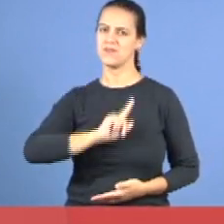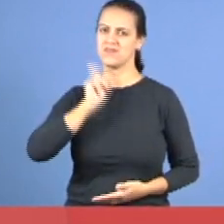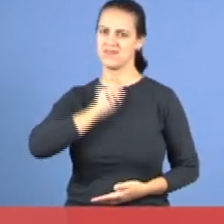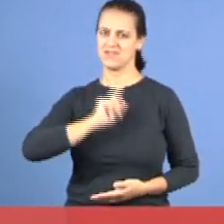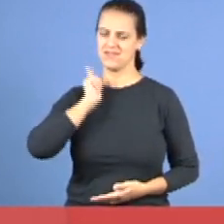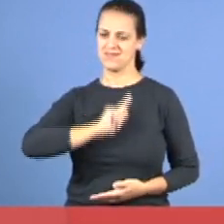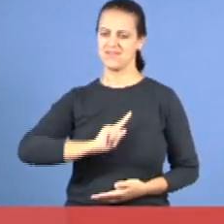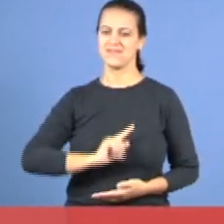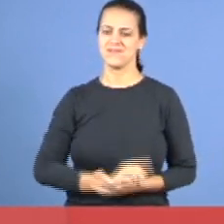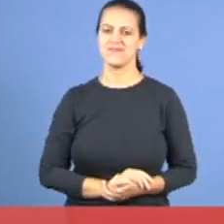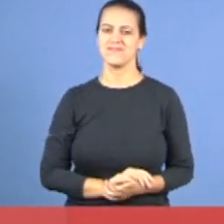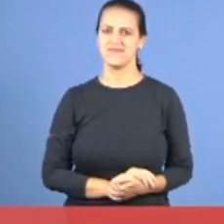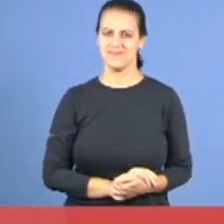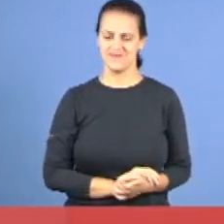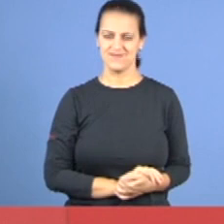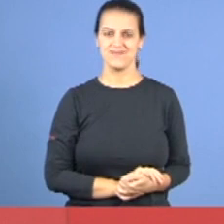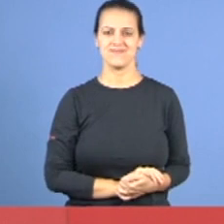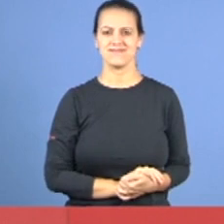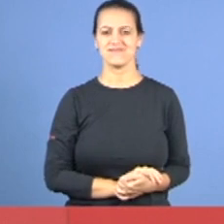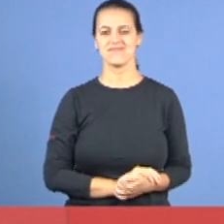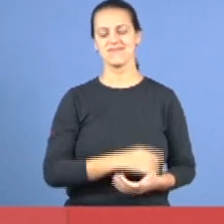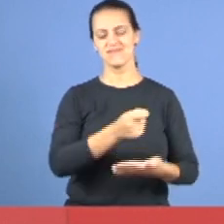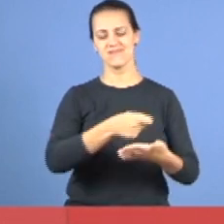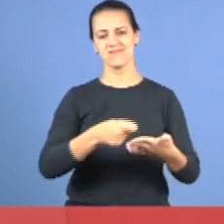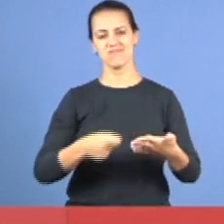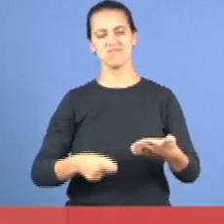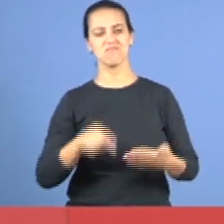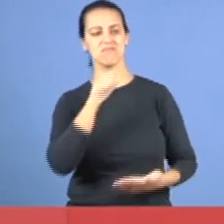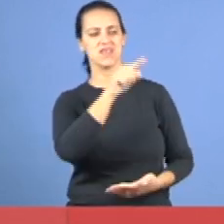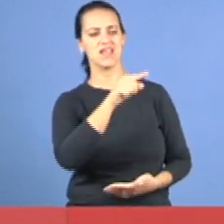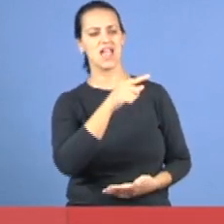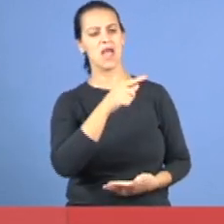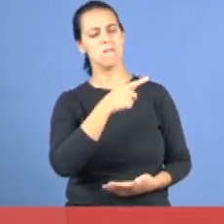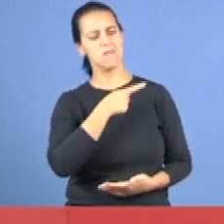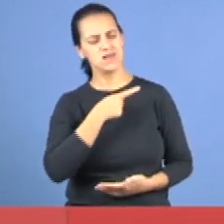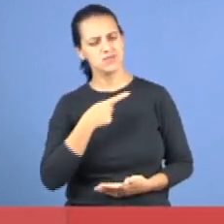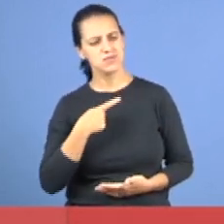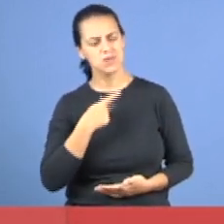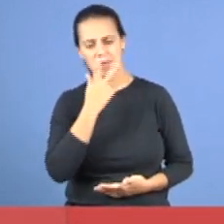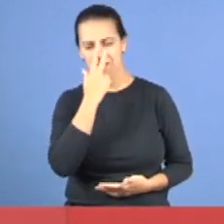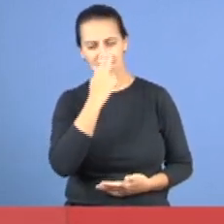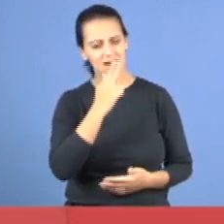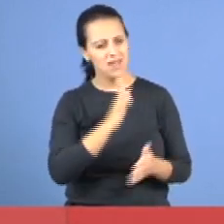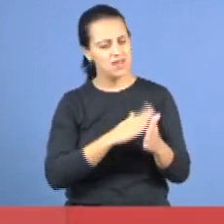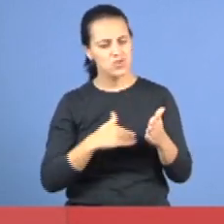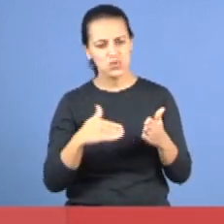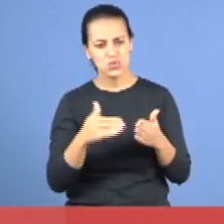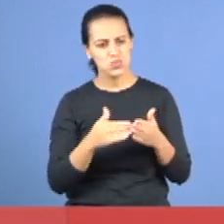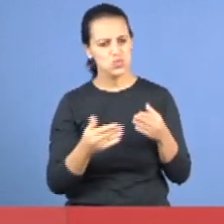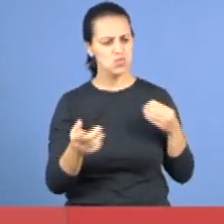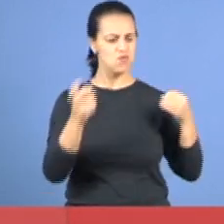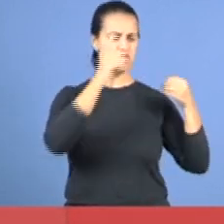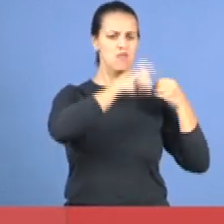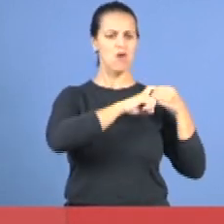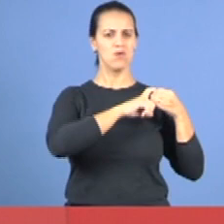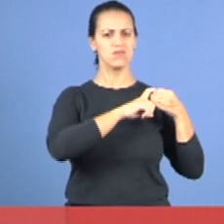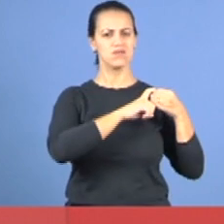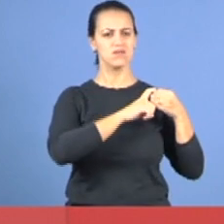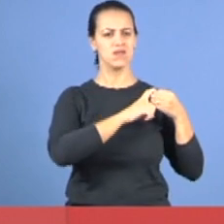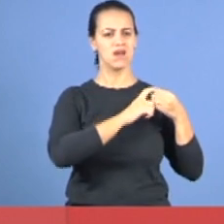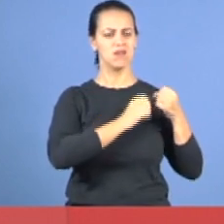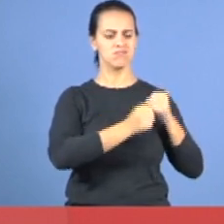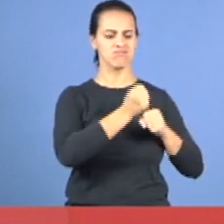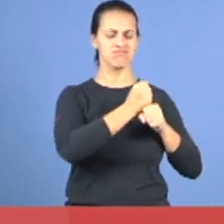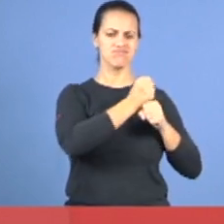do Valadari, esse pastor, parece que tudo voltou ao que era antes dos 50 anos da